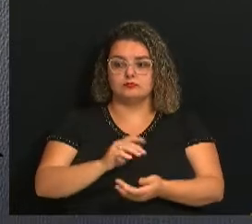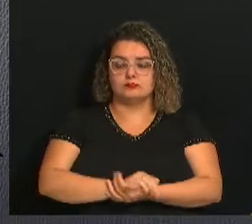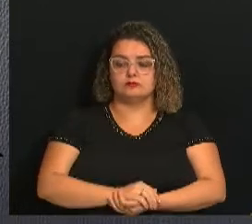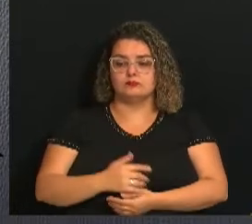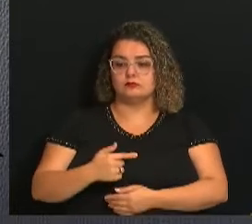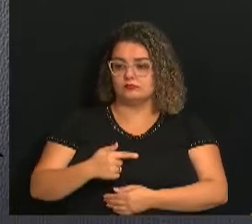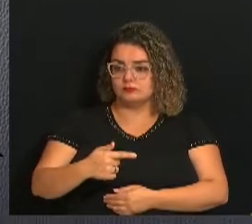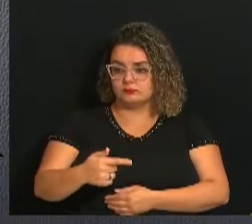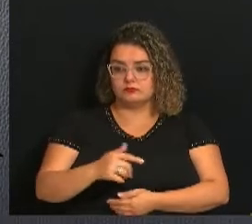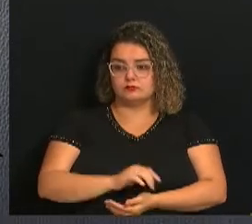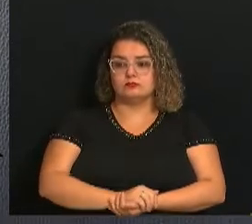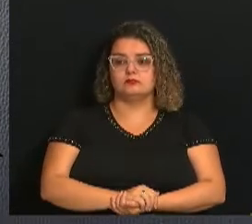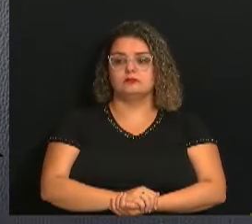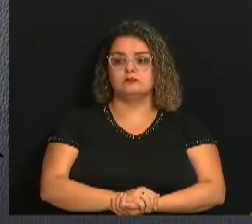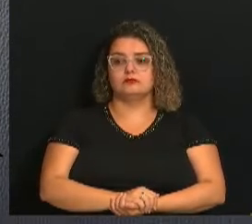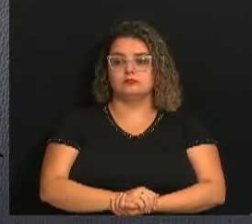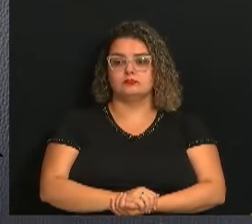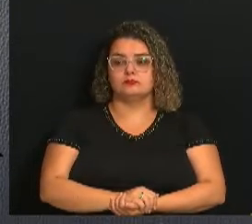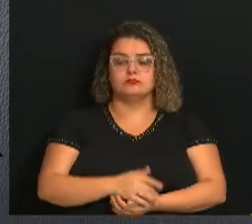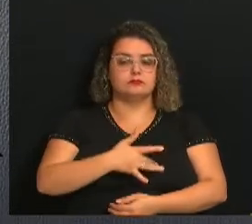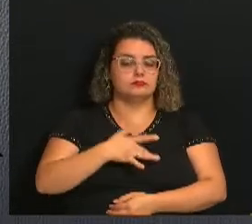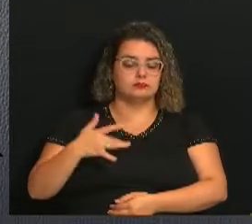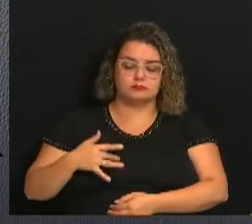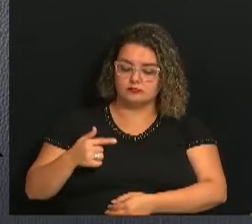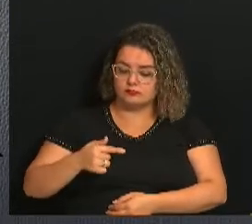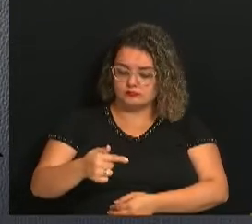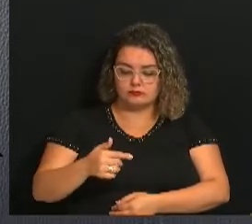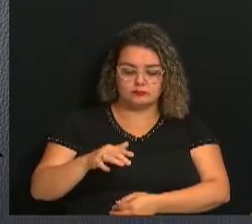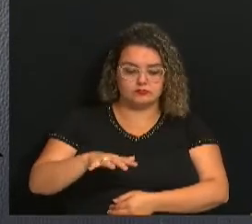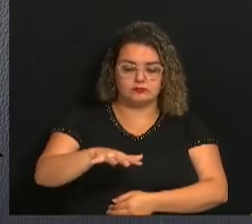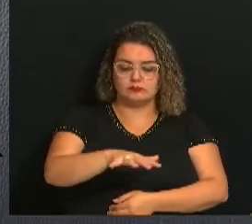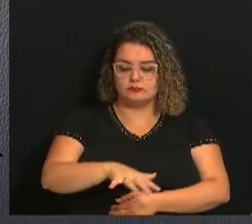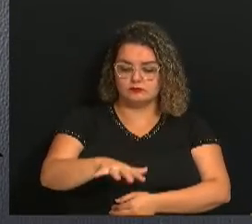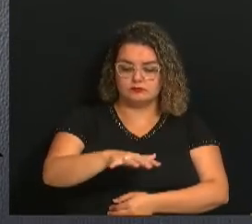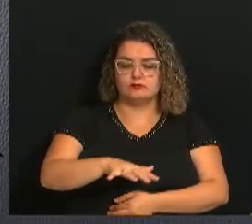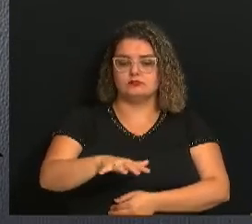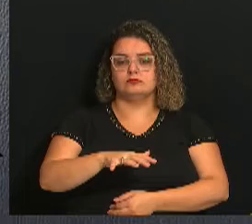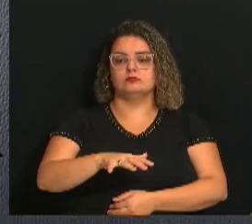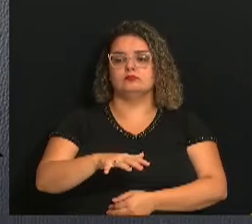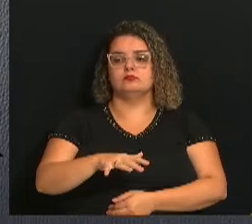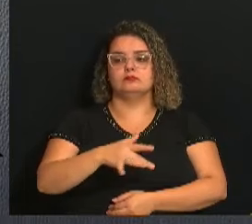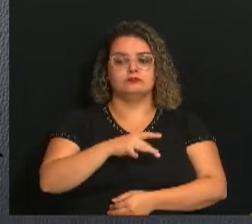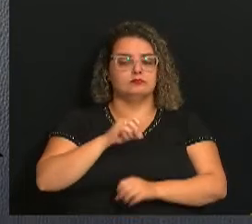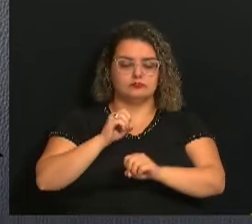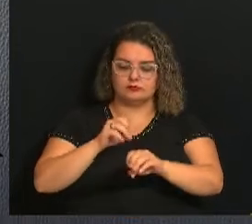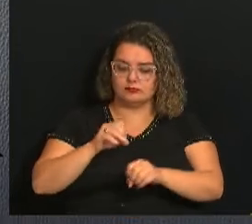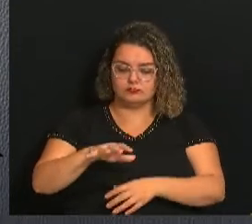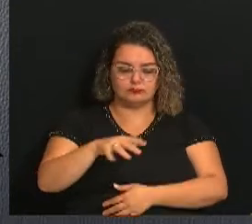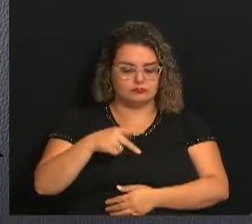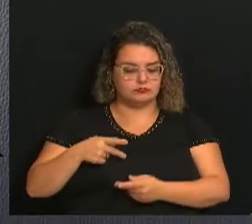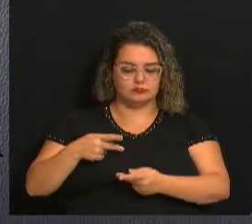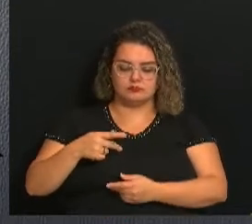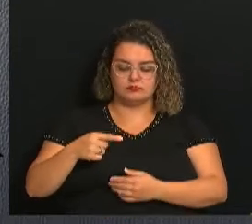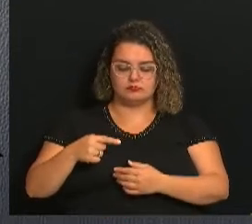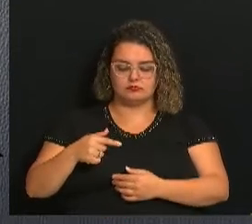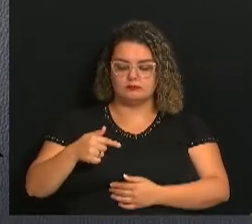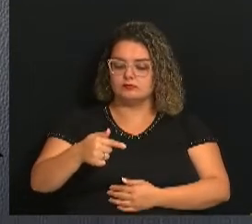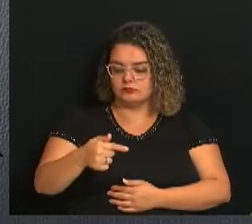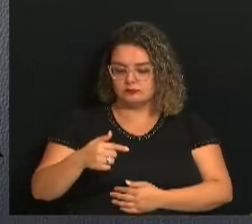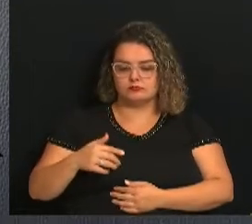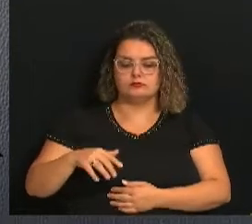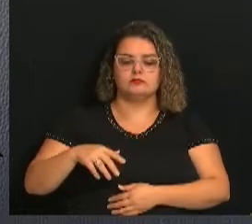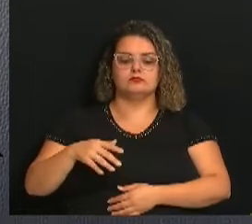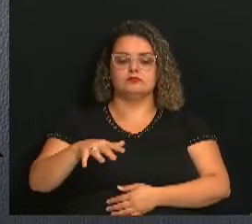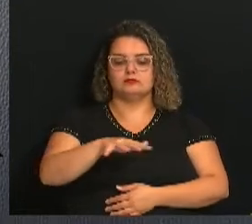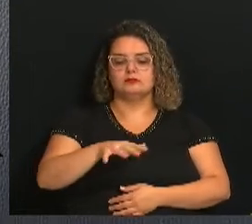visito equipamento da saúde, semana que eu visito equipamento da educação, semana que eu visito equipamento da cultura. E